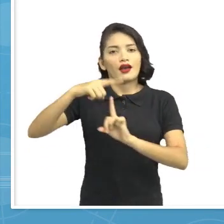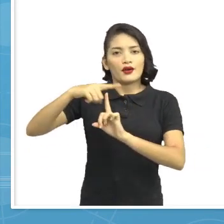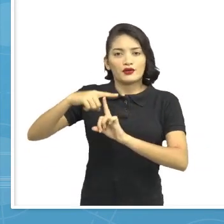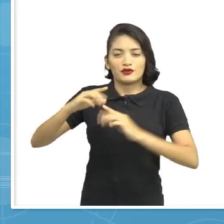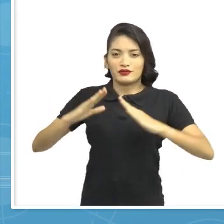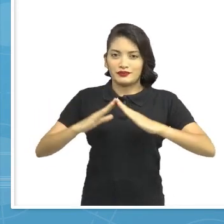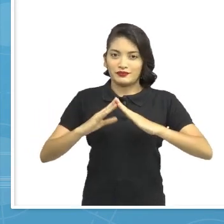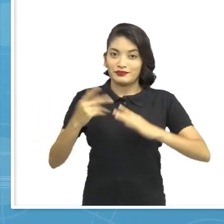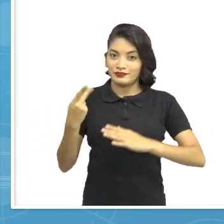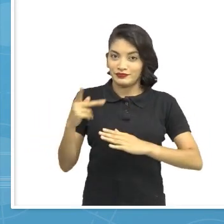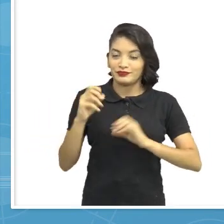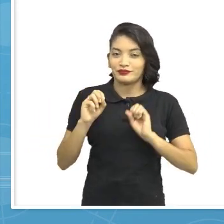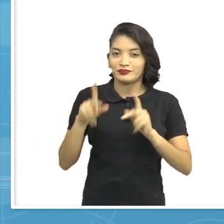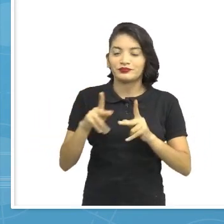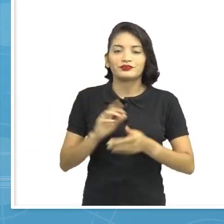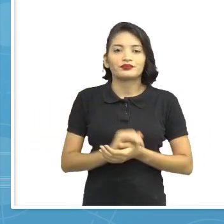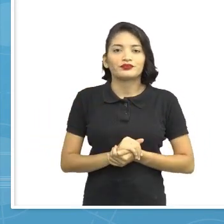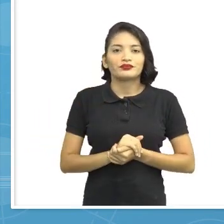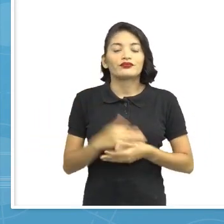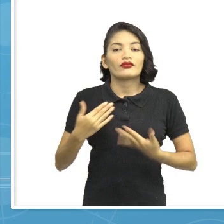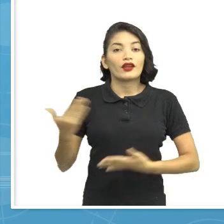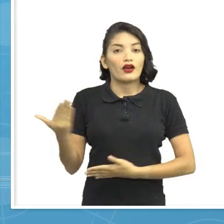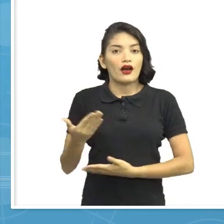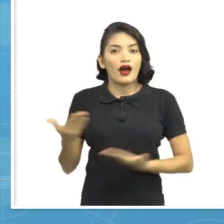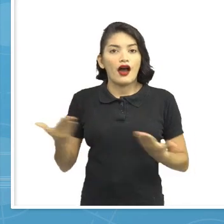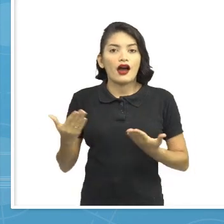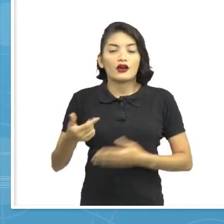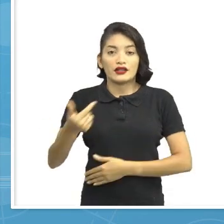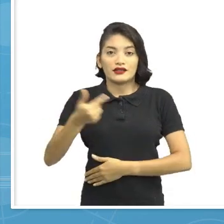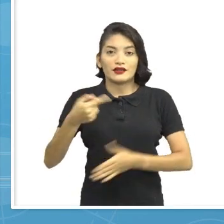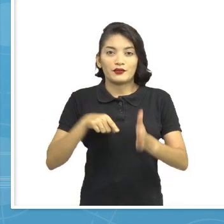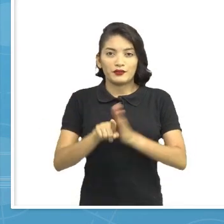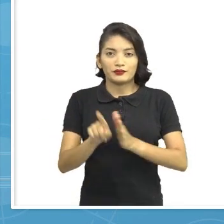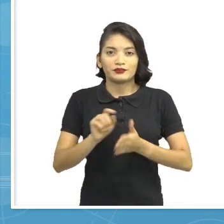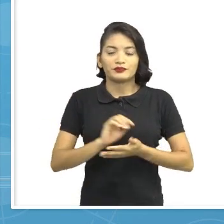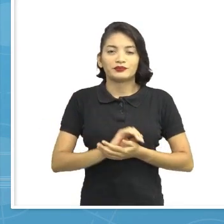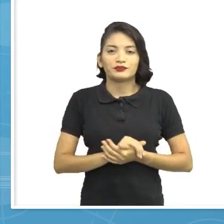habitação indígena, ok? Então, agora nós vamos para a nossa segunda questão.